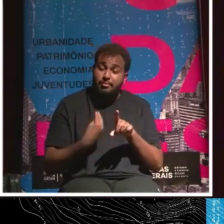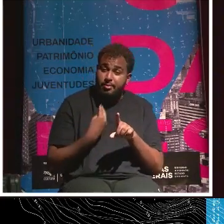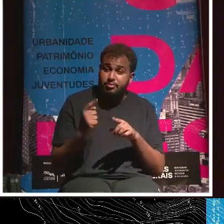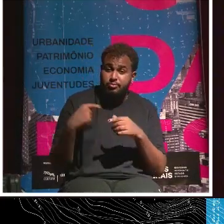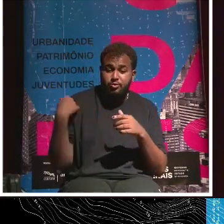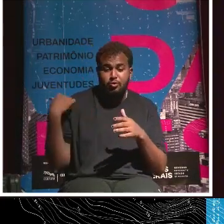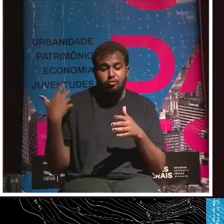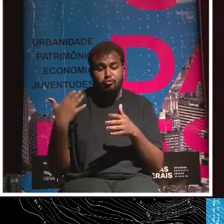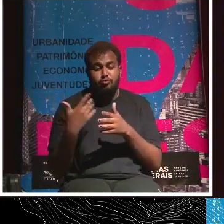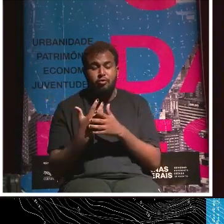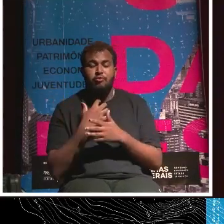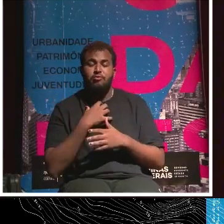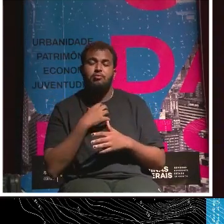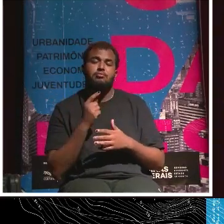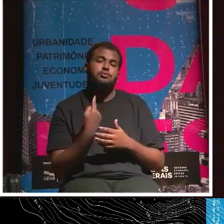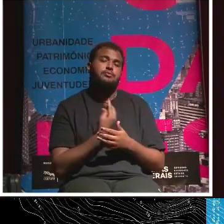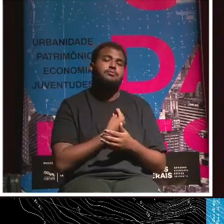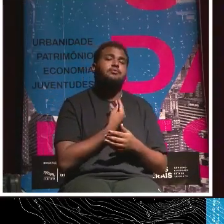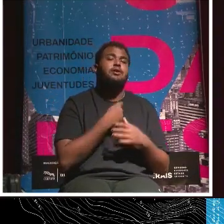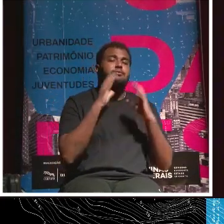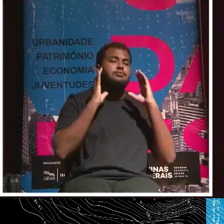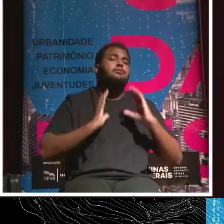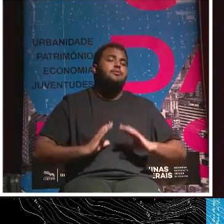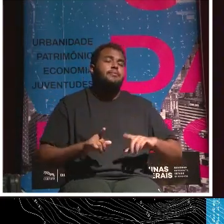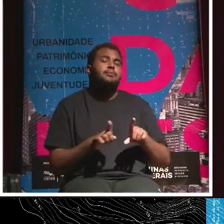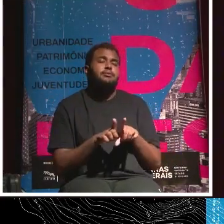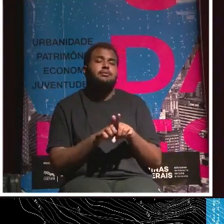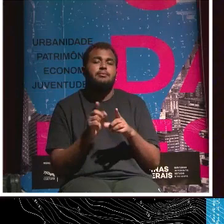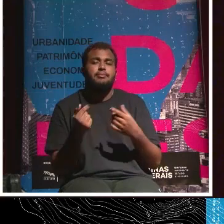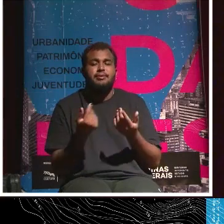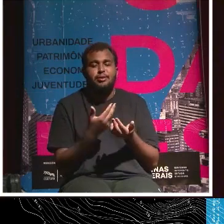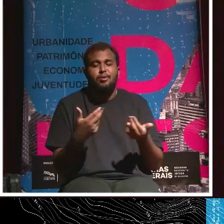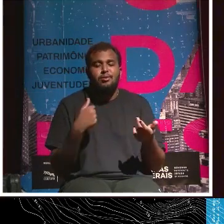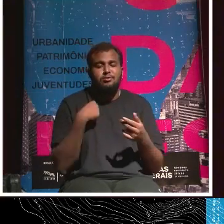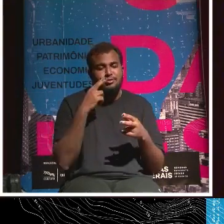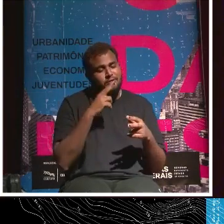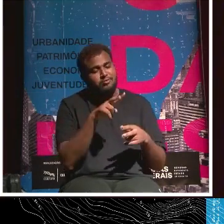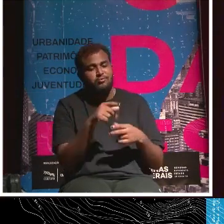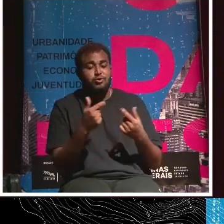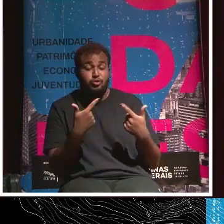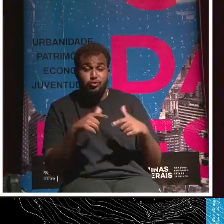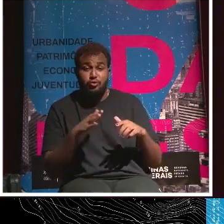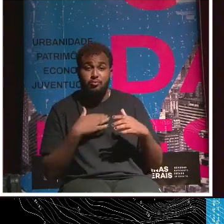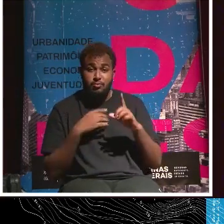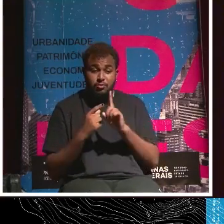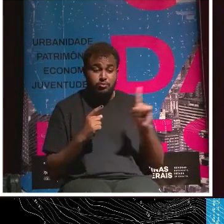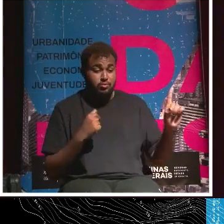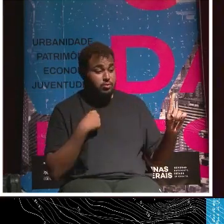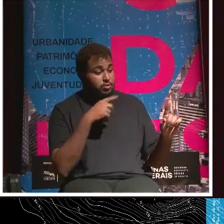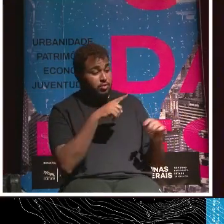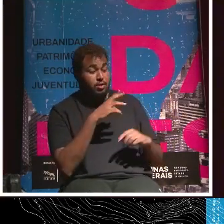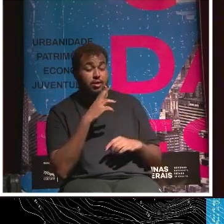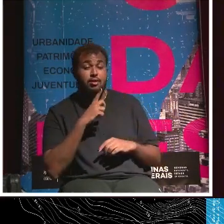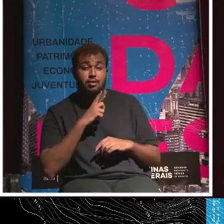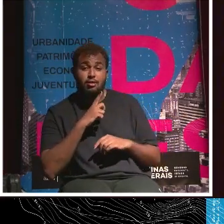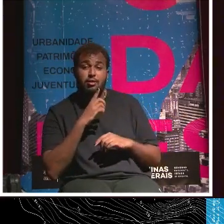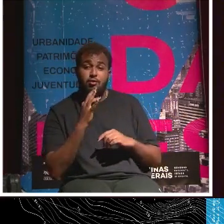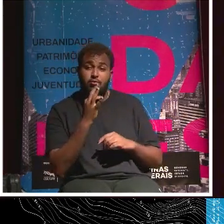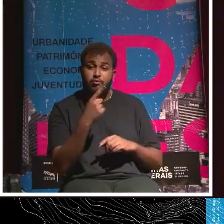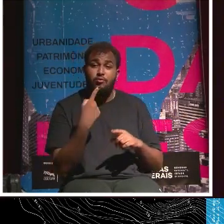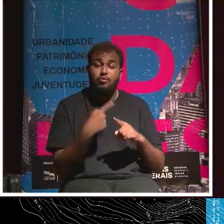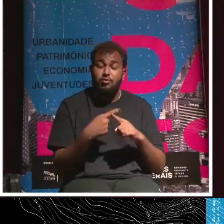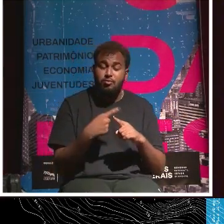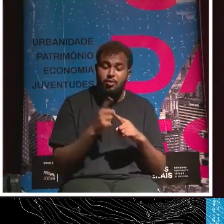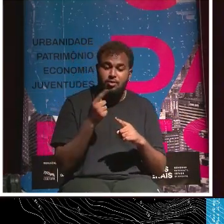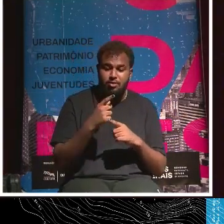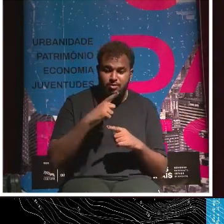hábitos que nós precisamos rever. Então, essa abordagem comportamental, eu acho que é uma questão de rever. Por outro lado, eu vejo futuro nisso, porque temos